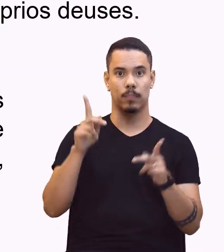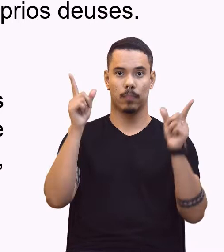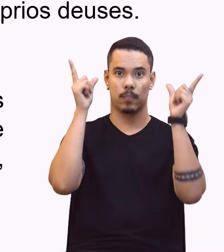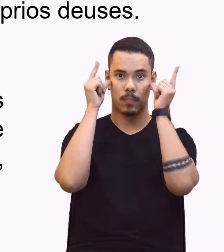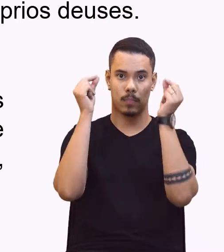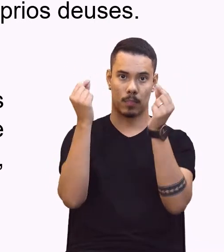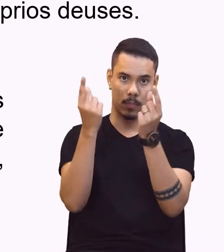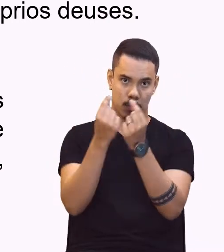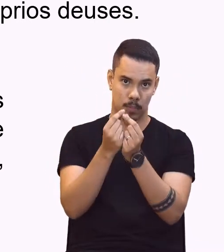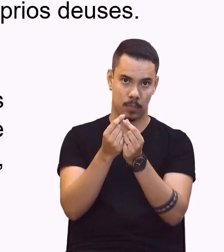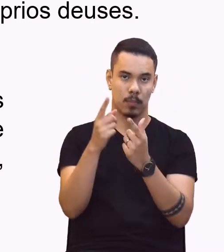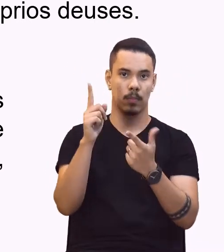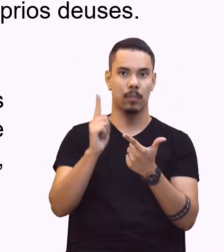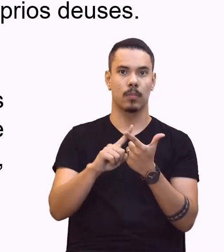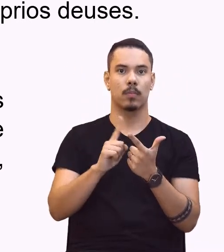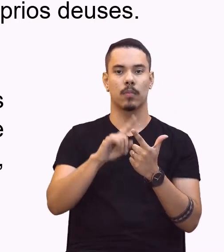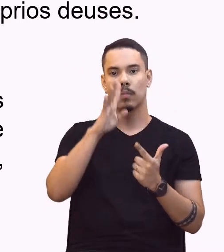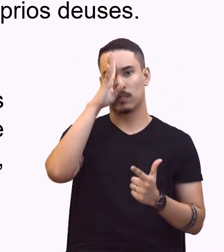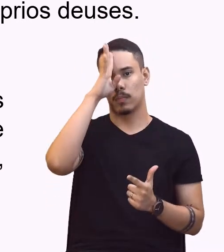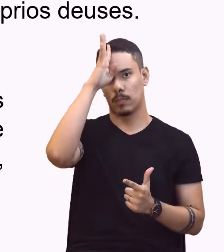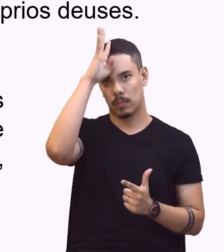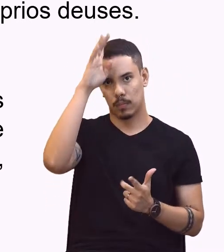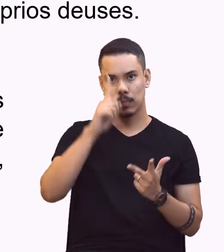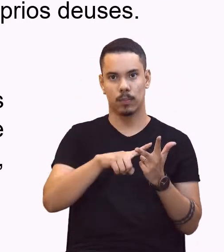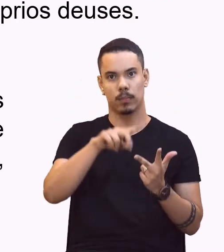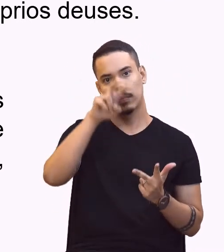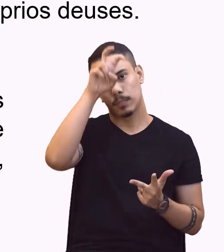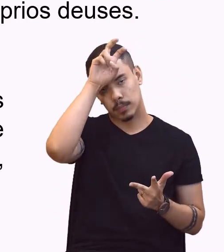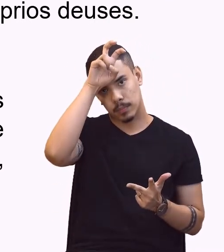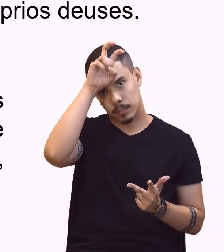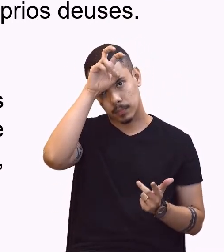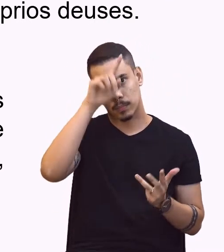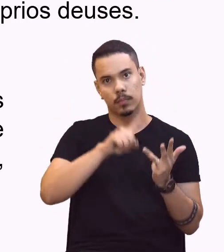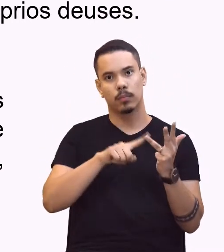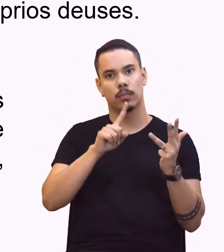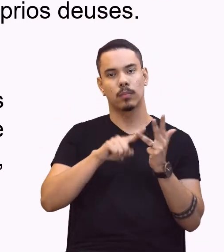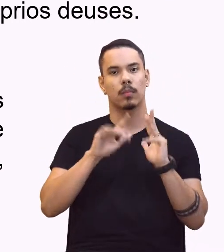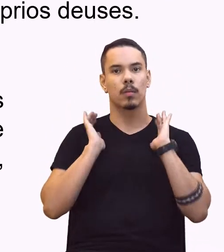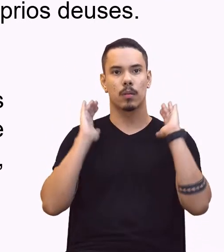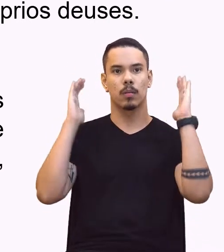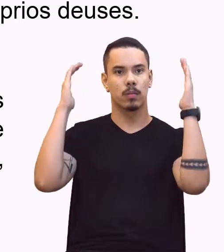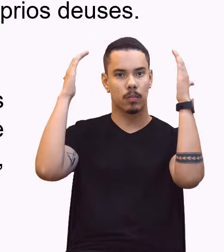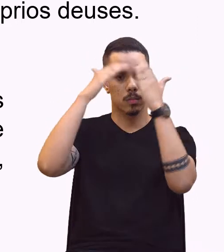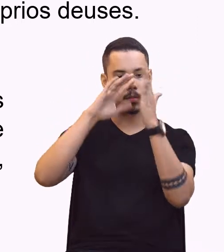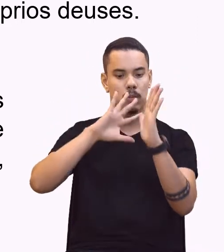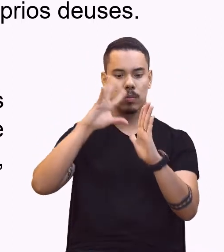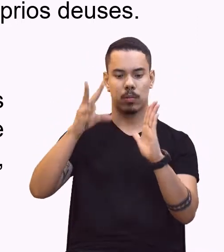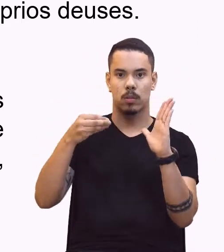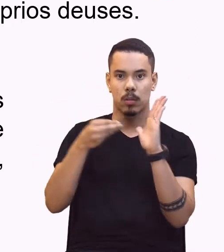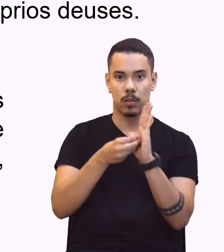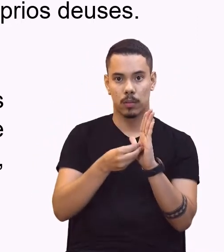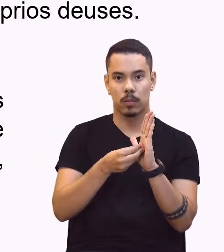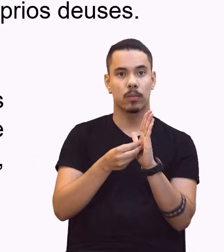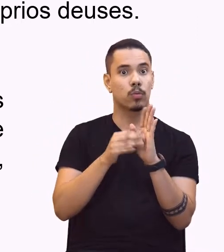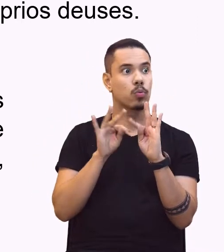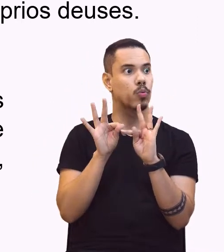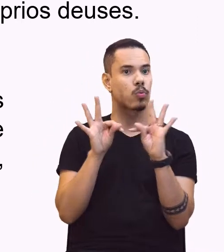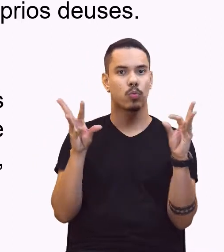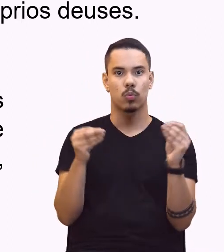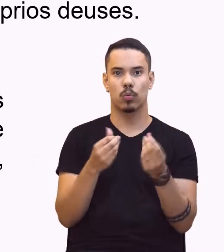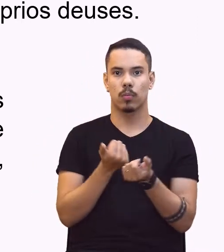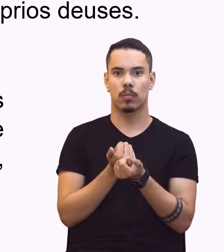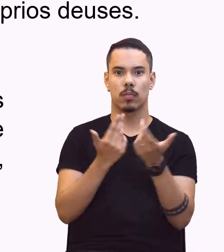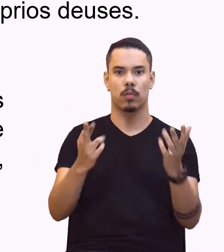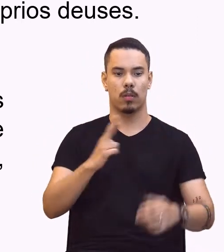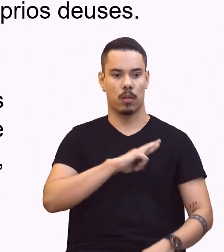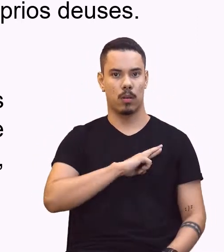romanos e egípcios, babilônios, sírios e persas cultuavam uma religião nacional,